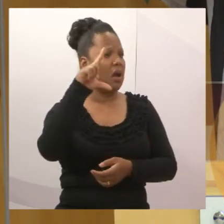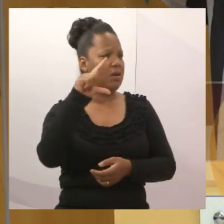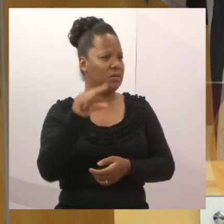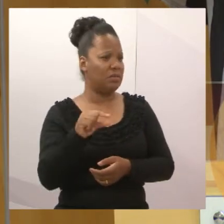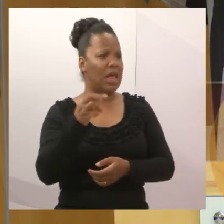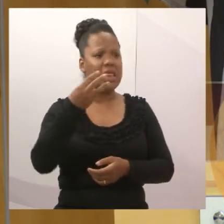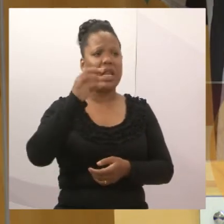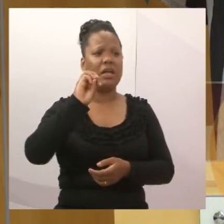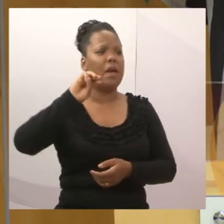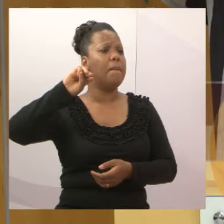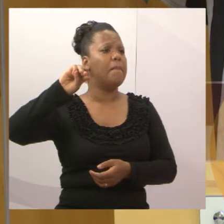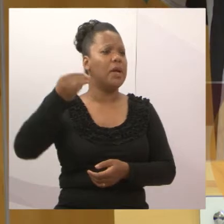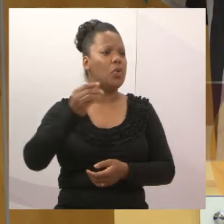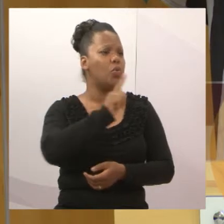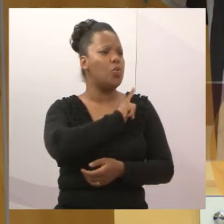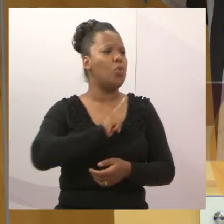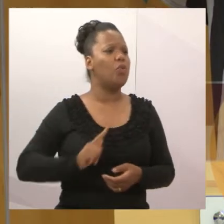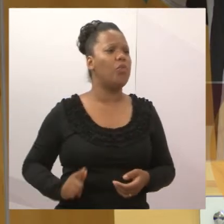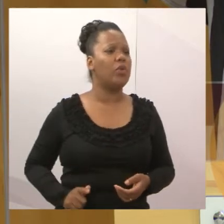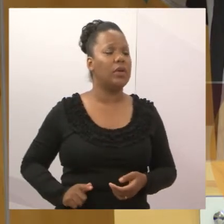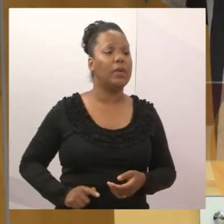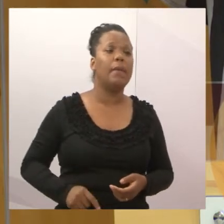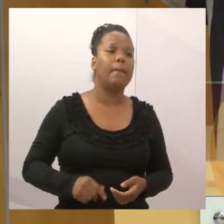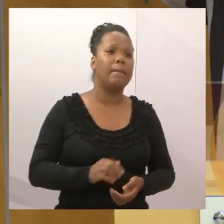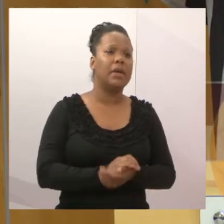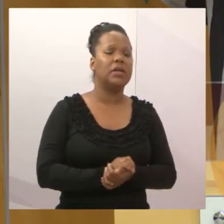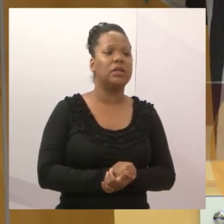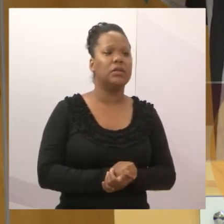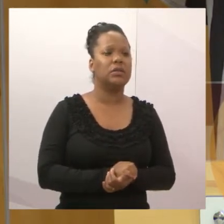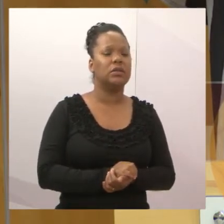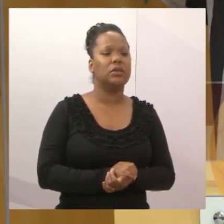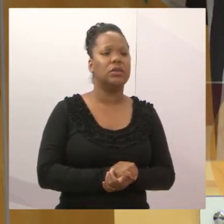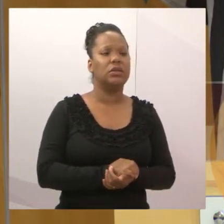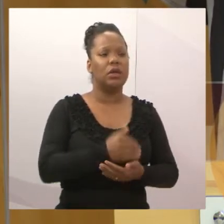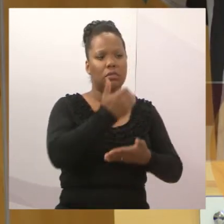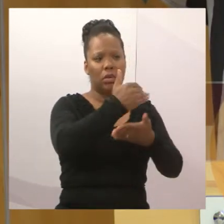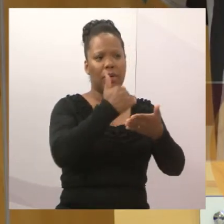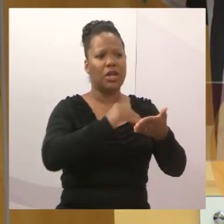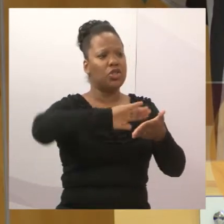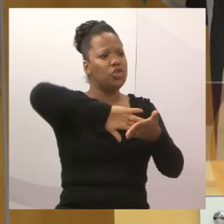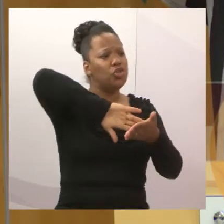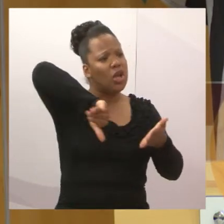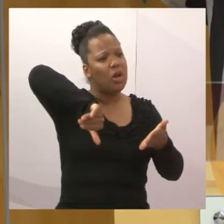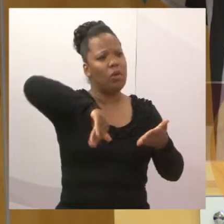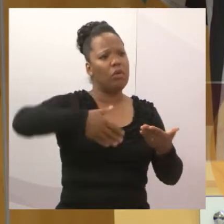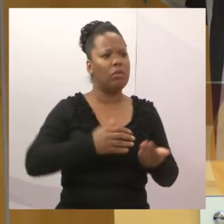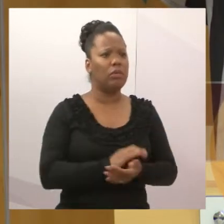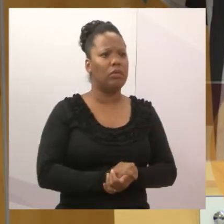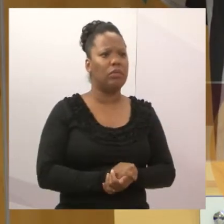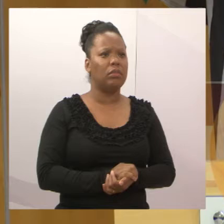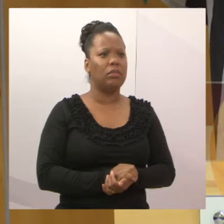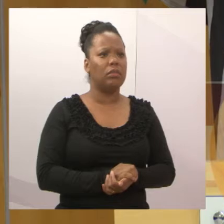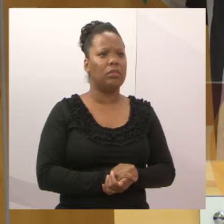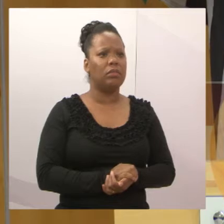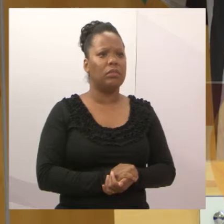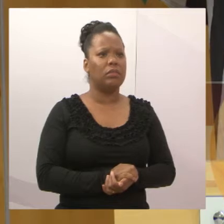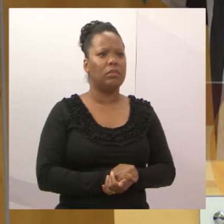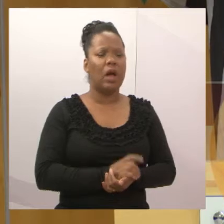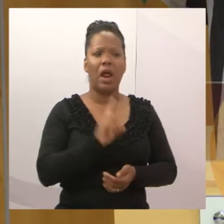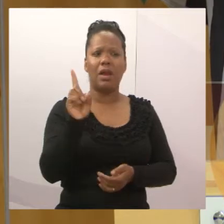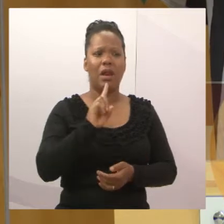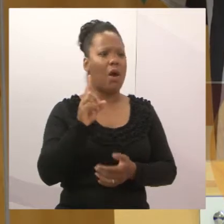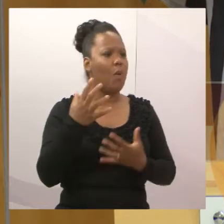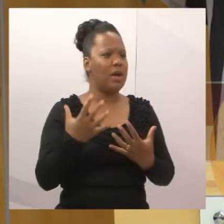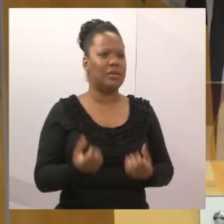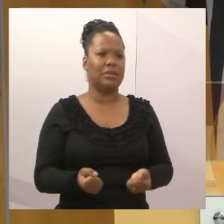diminuição desses 30 milhões, o governo preferiu tirar do orçamento, porque não vem recebendo essas verbas